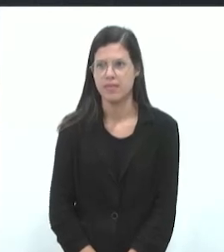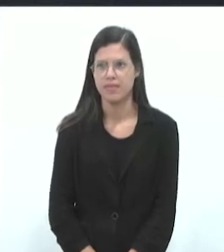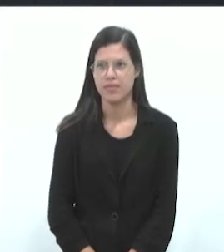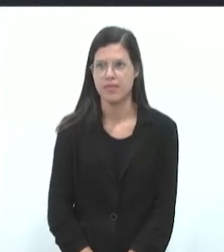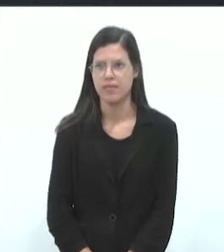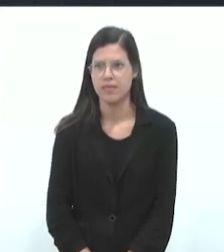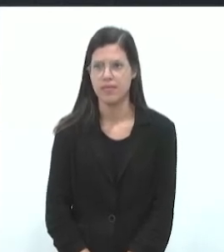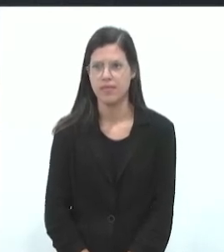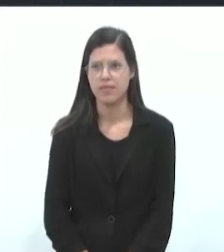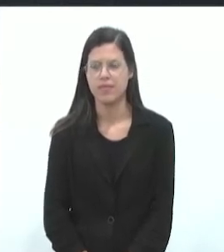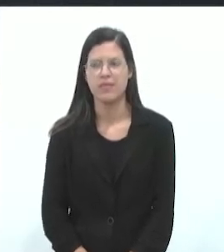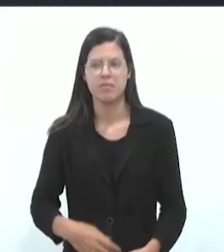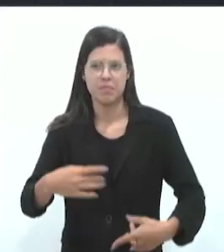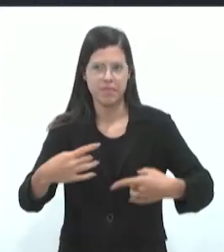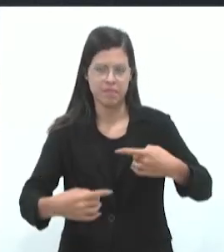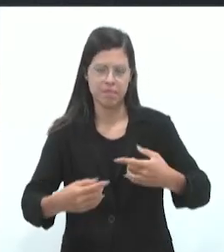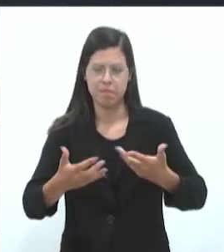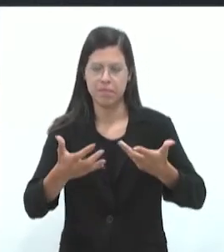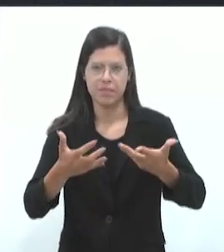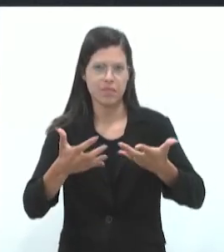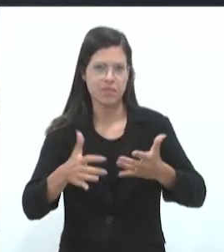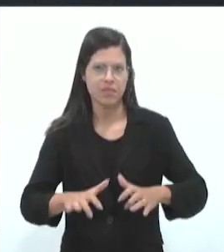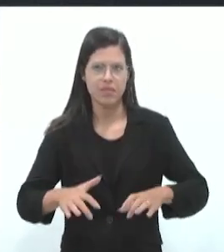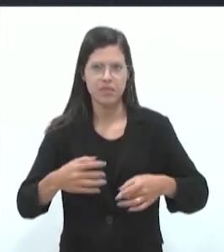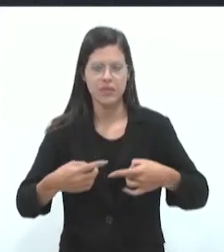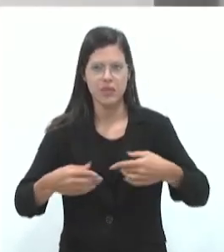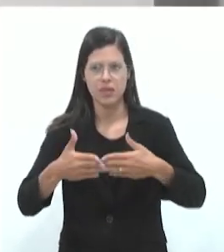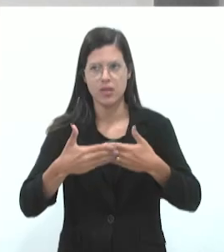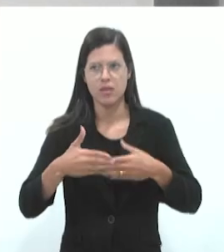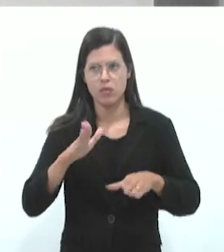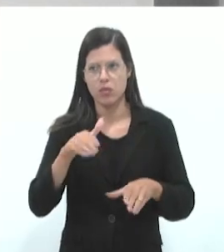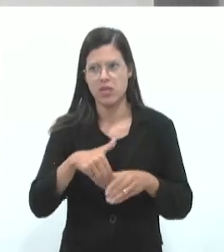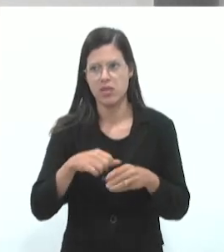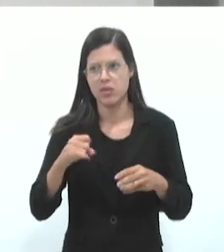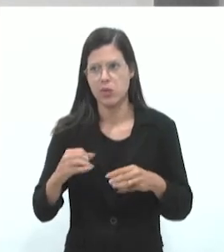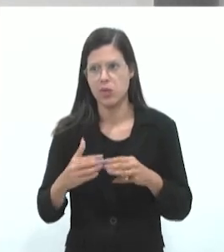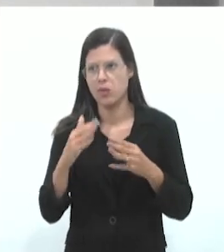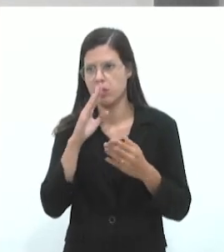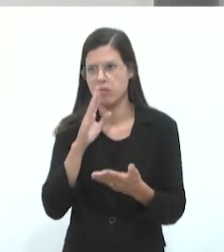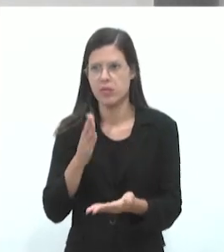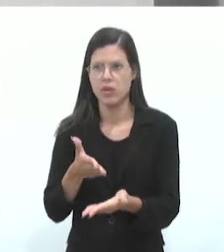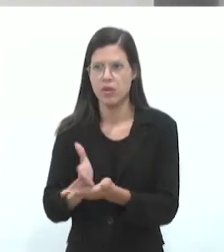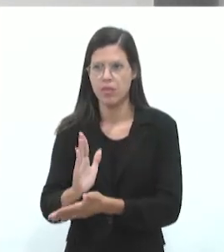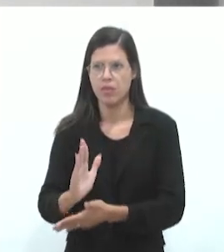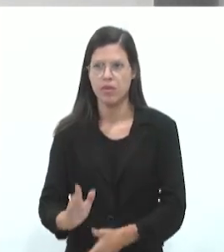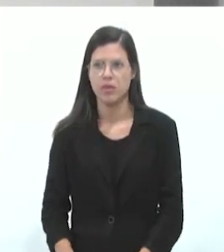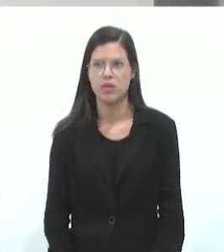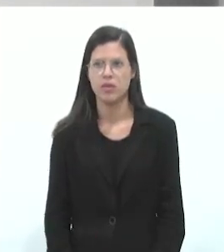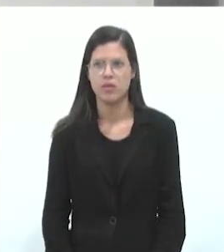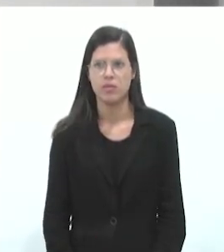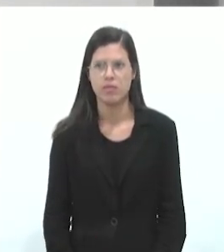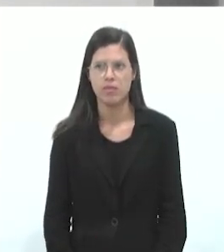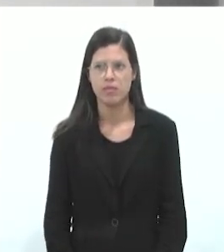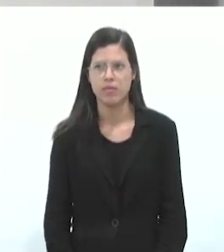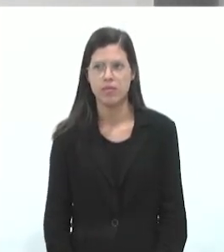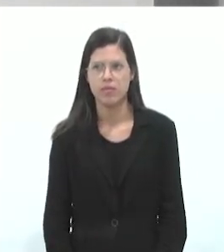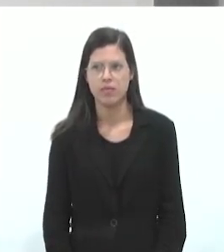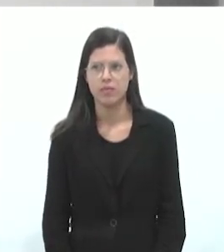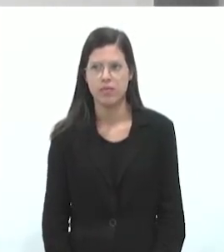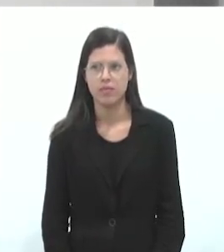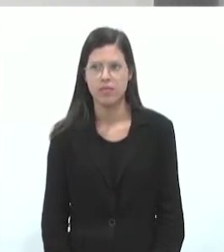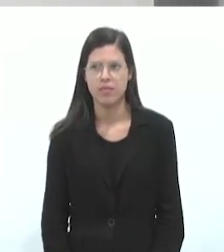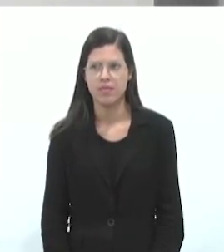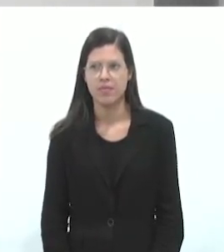Não havendo quem queira discutir, encerrada a discussão, em votação, senhores que aprovam permaneçam como estão, aprovado.